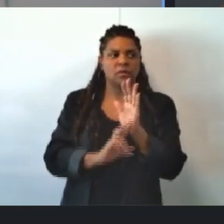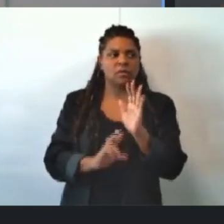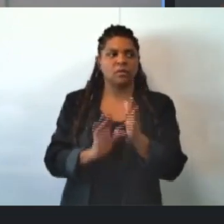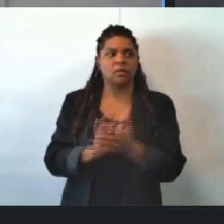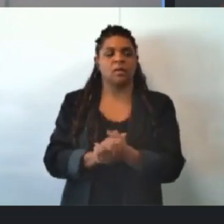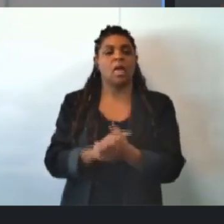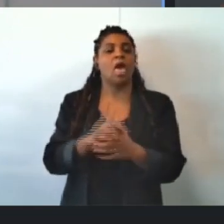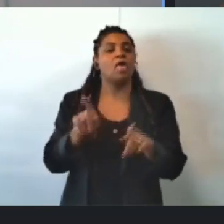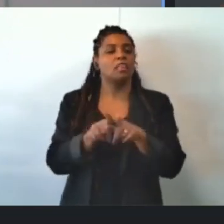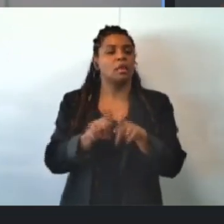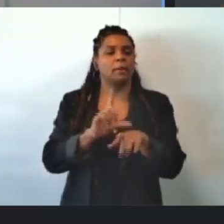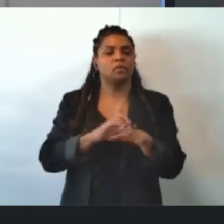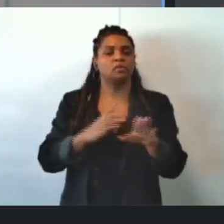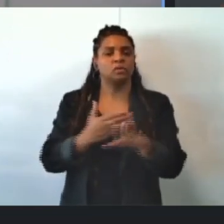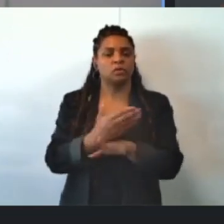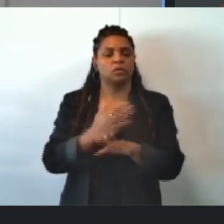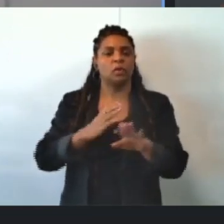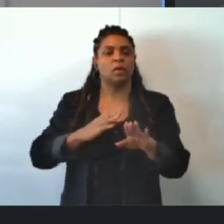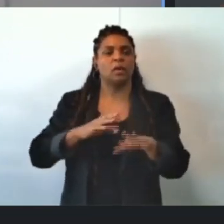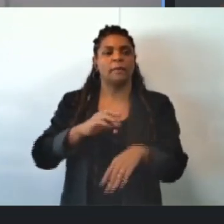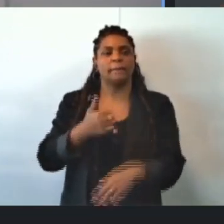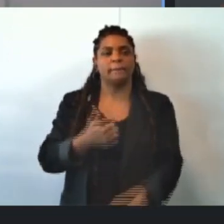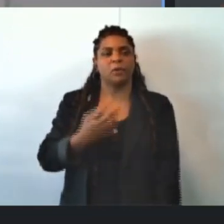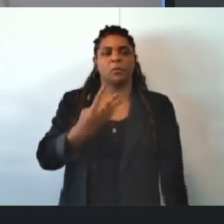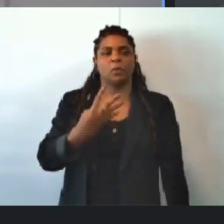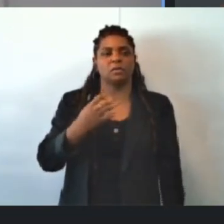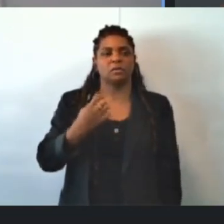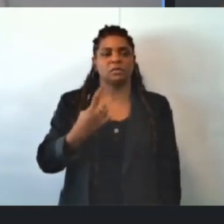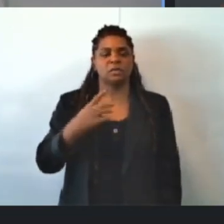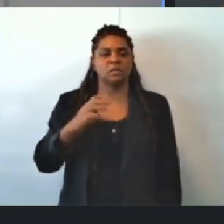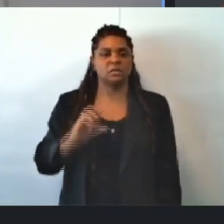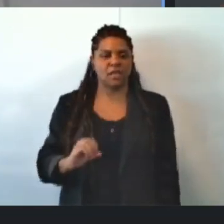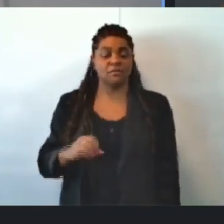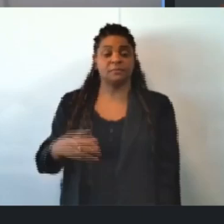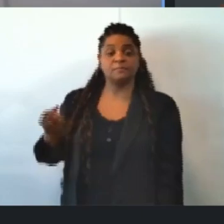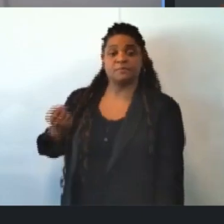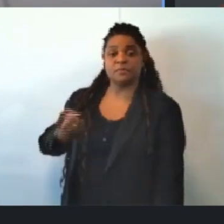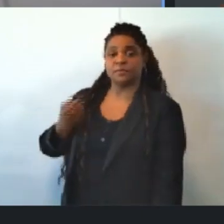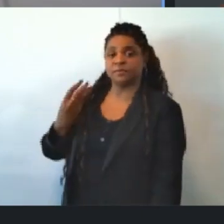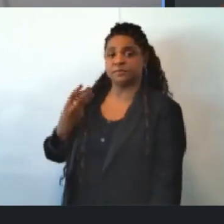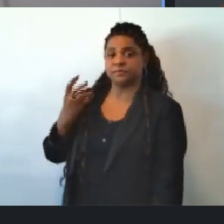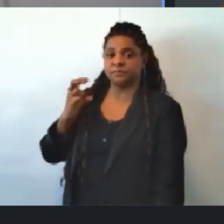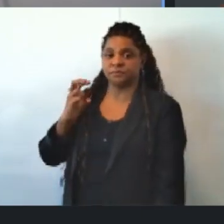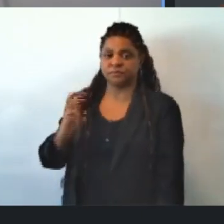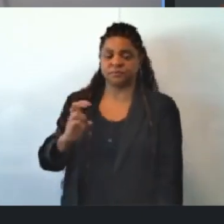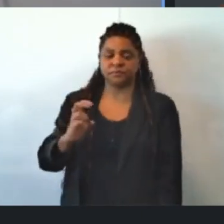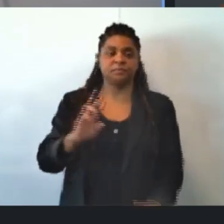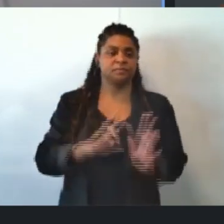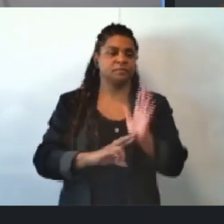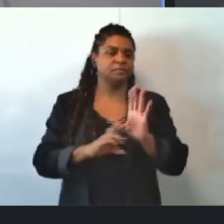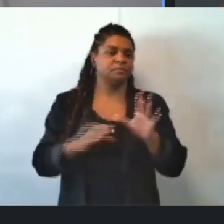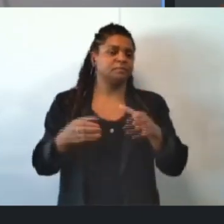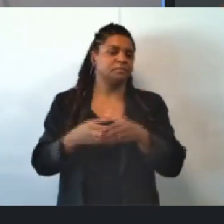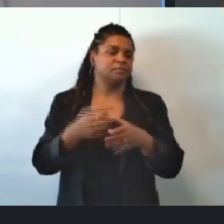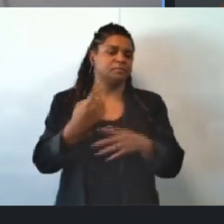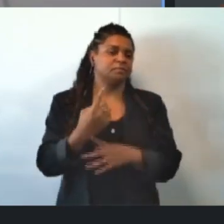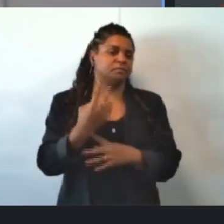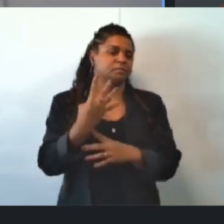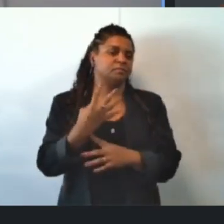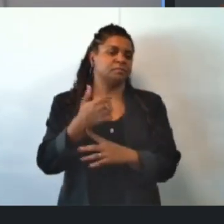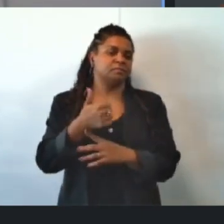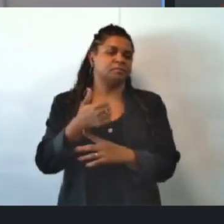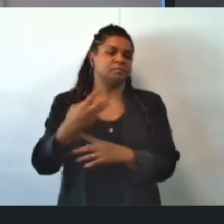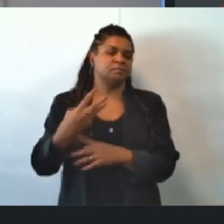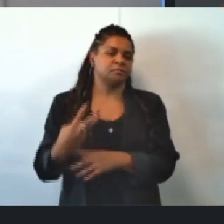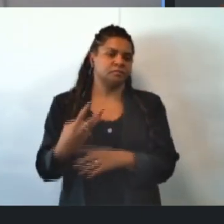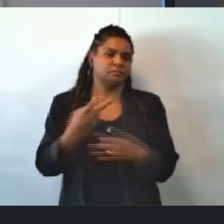requerimento 1410. 35º. Requerimento de comissão 1413 de 24. Uma visita técnica. Verificar o contexto